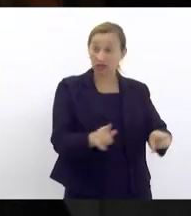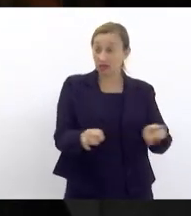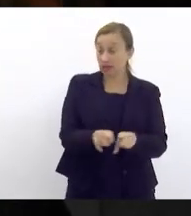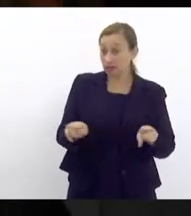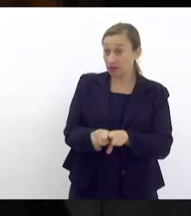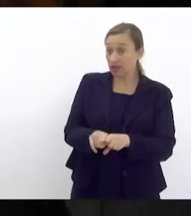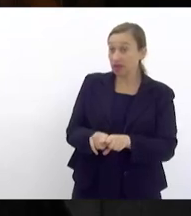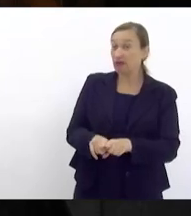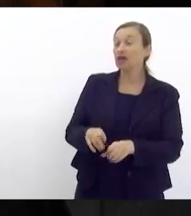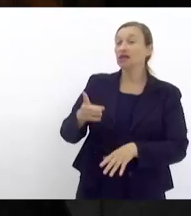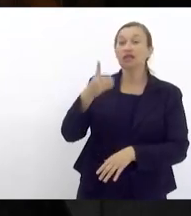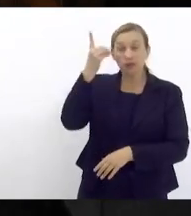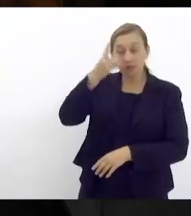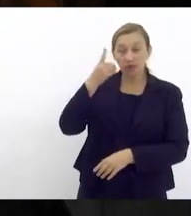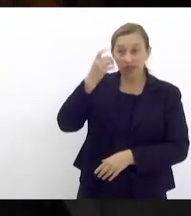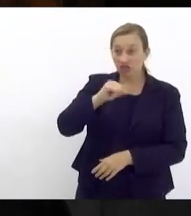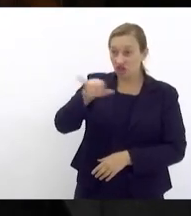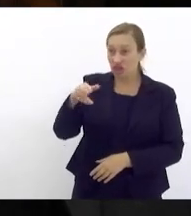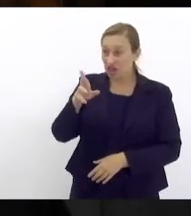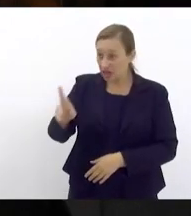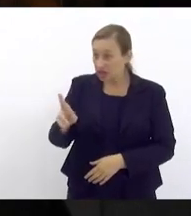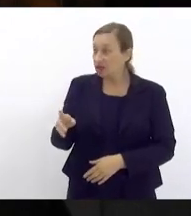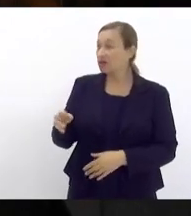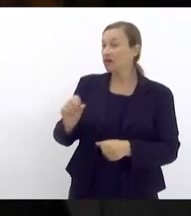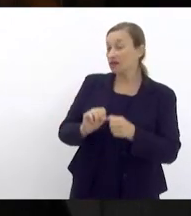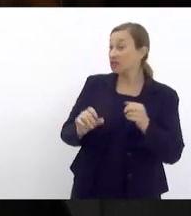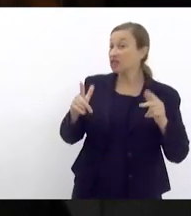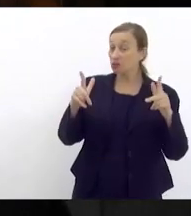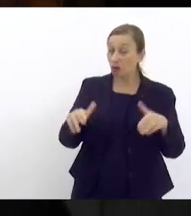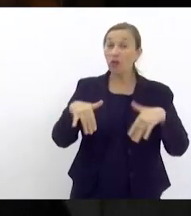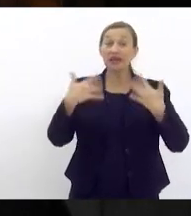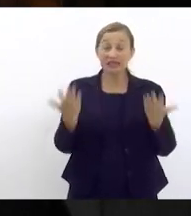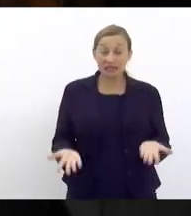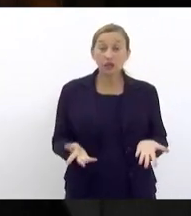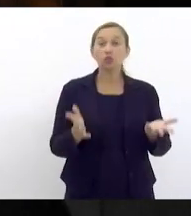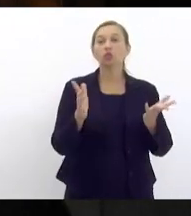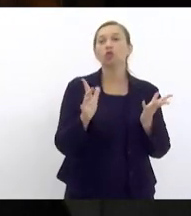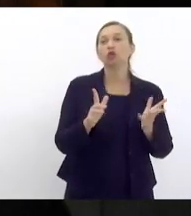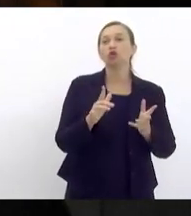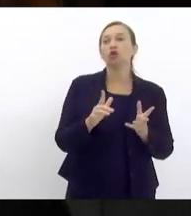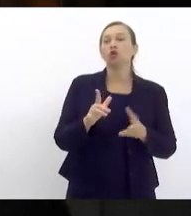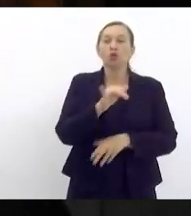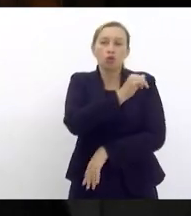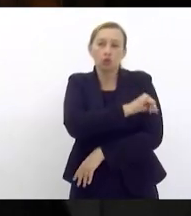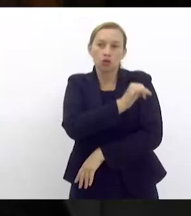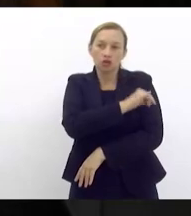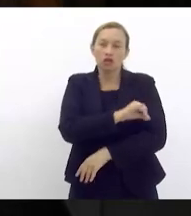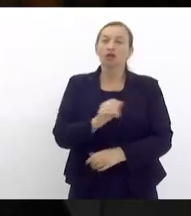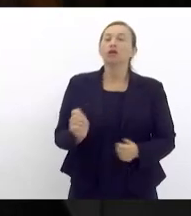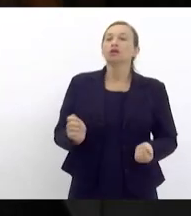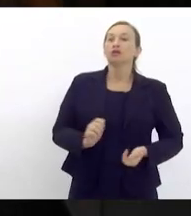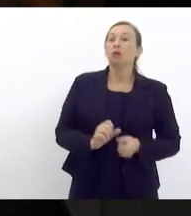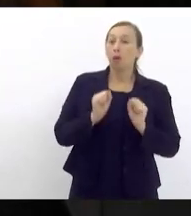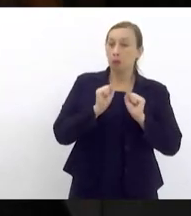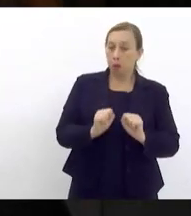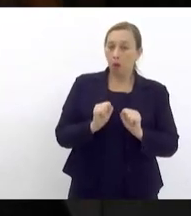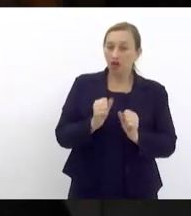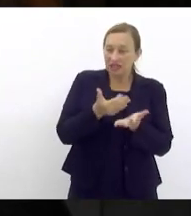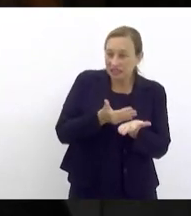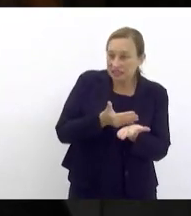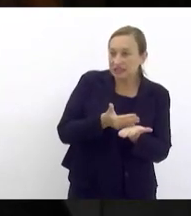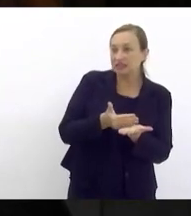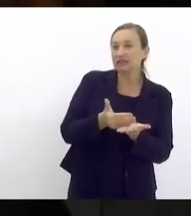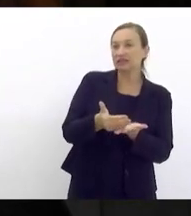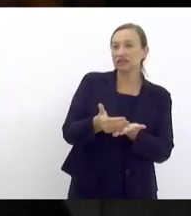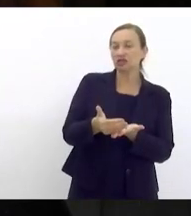ecossocialista então exatamente a mesma coisa então o Rio de Janeiro pode e deve ser Pioneiro